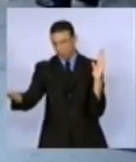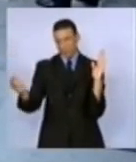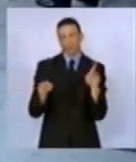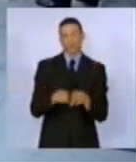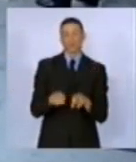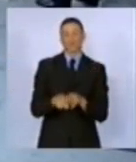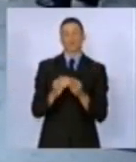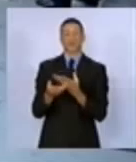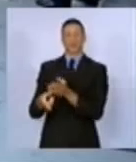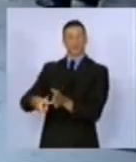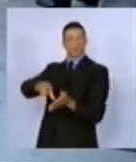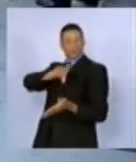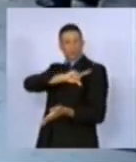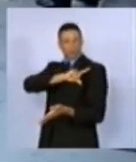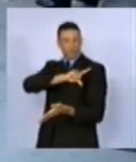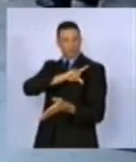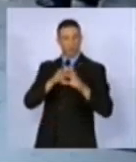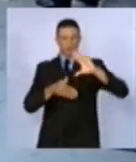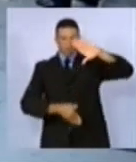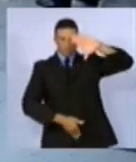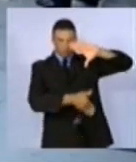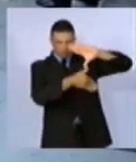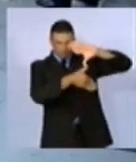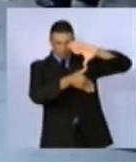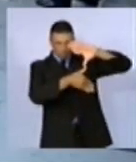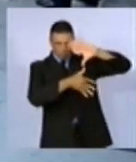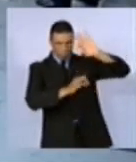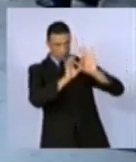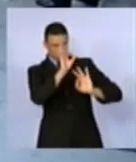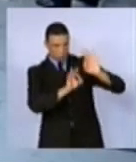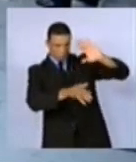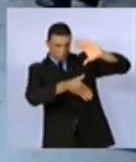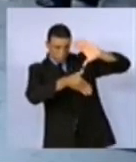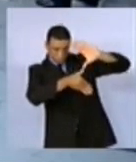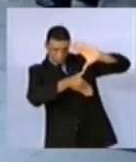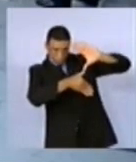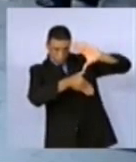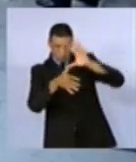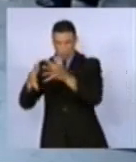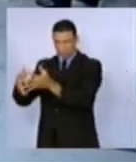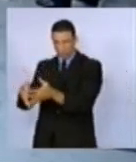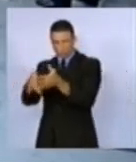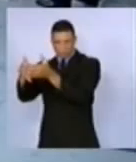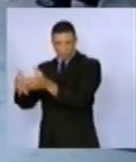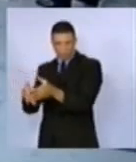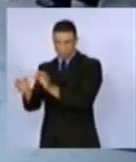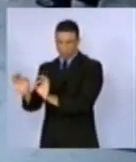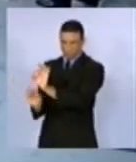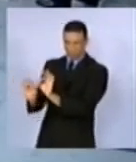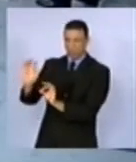feita uma sobreposição de uma série de mapas com relação à restrição à colheita mecânica aptidão climática e áfa dos solos